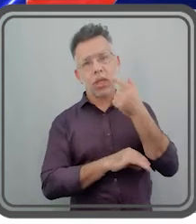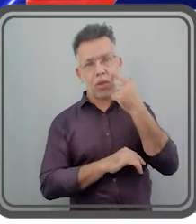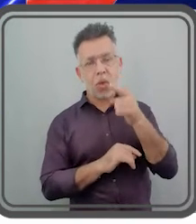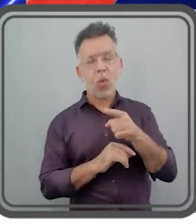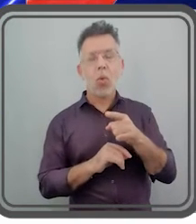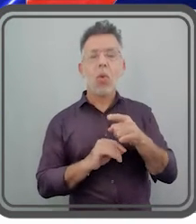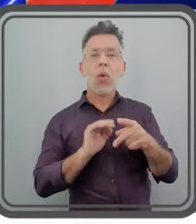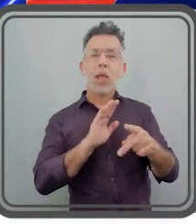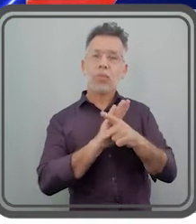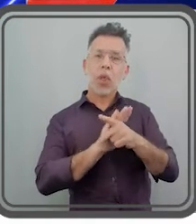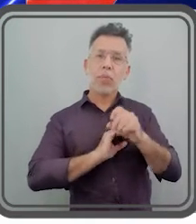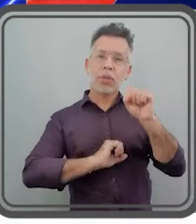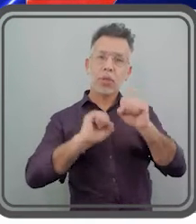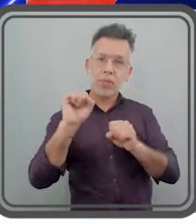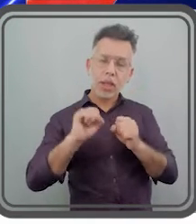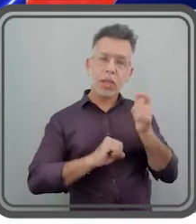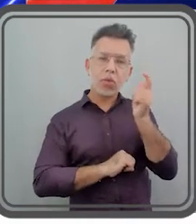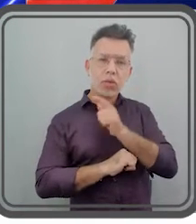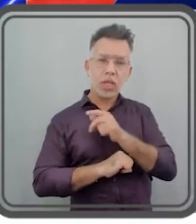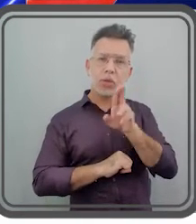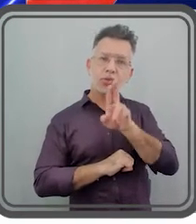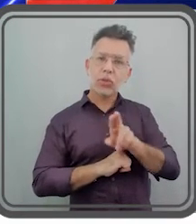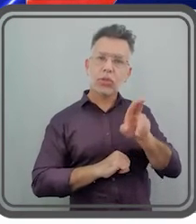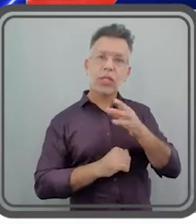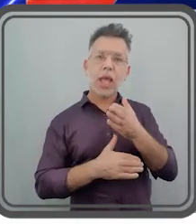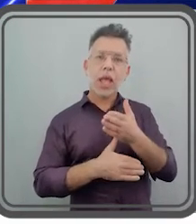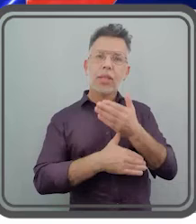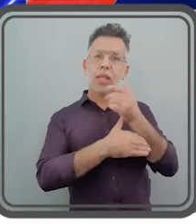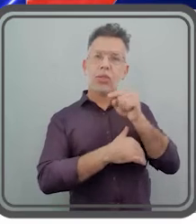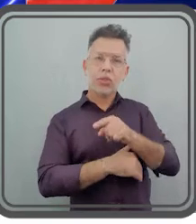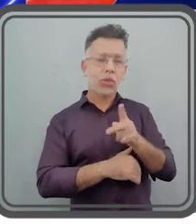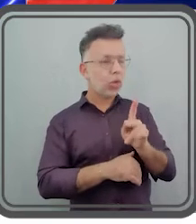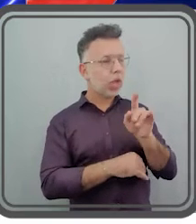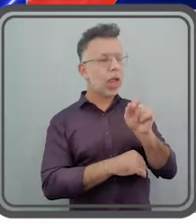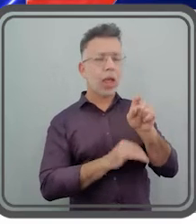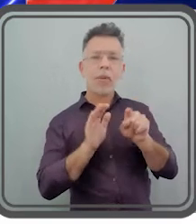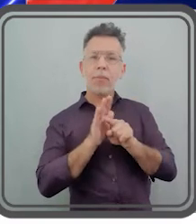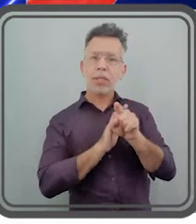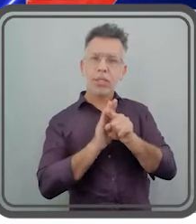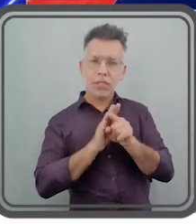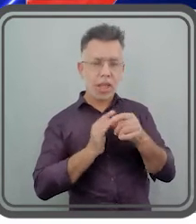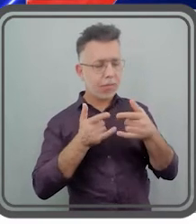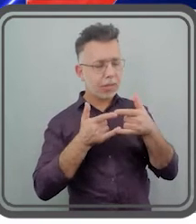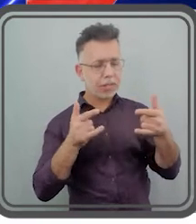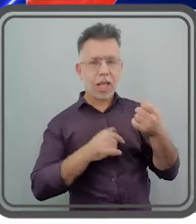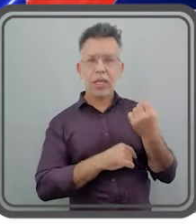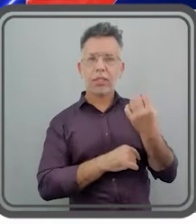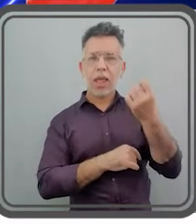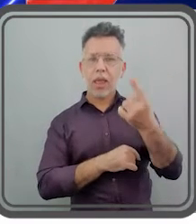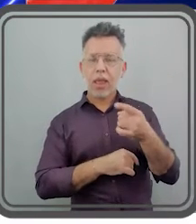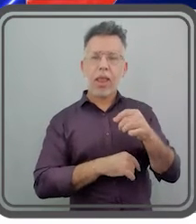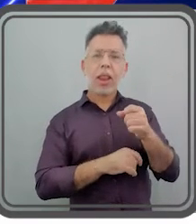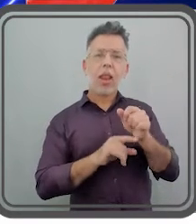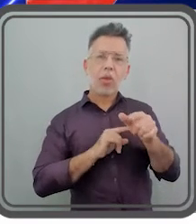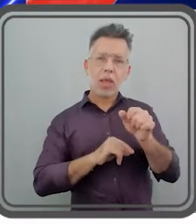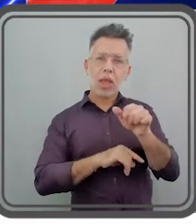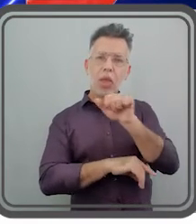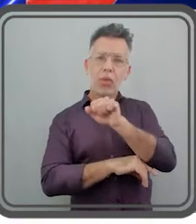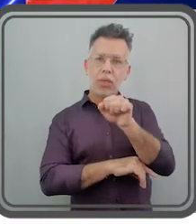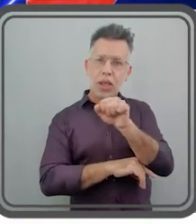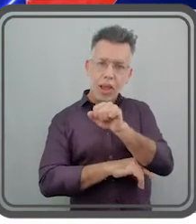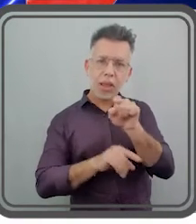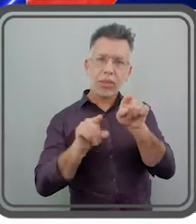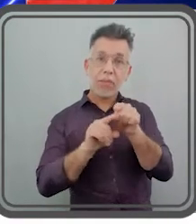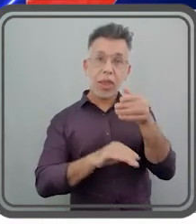isso a as próprias pessoas da empresa consegue os utilizada como sendo carga para pesquisar passagens aéreas aluguel de carro em hotéis e